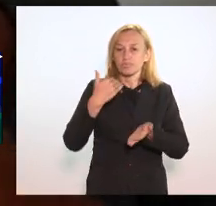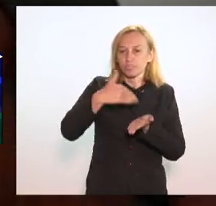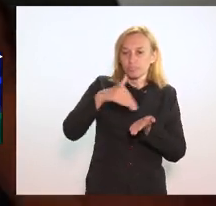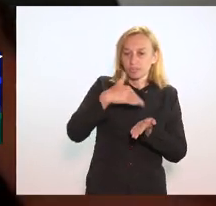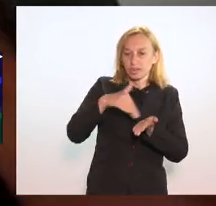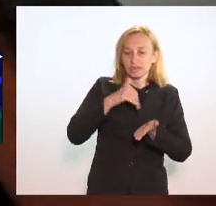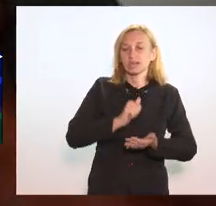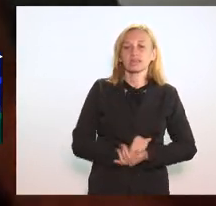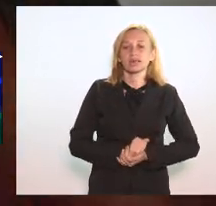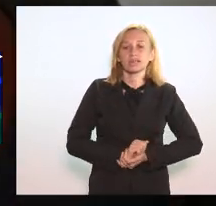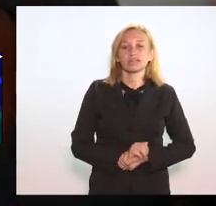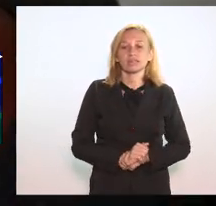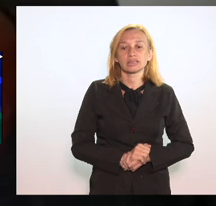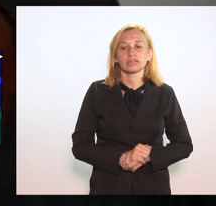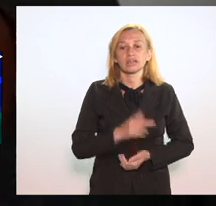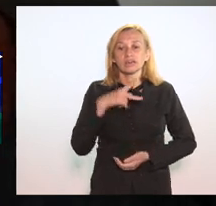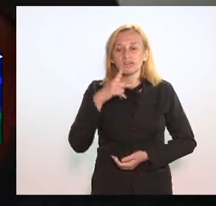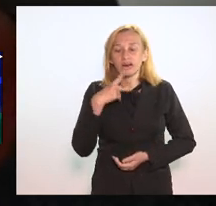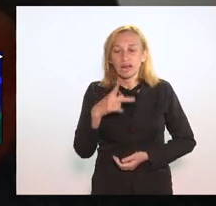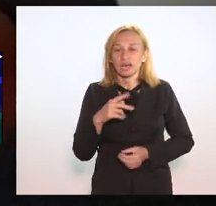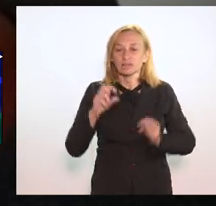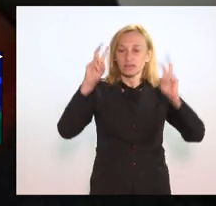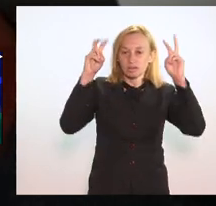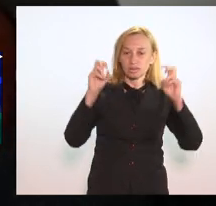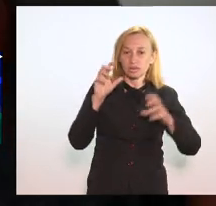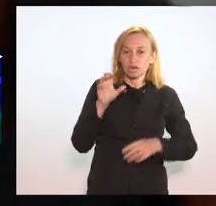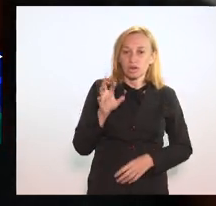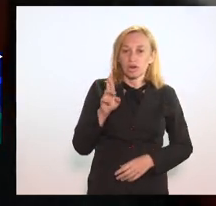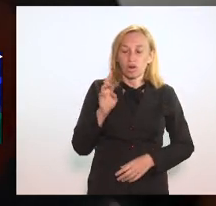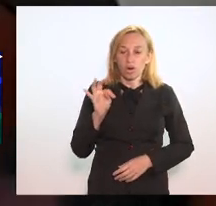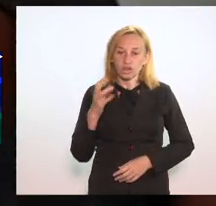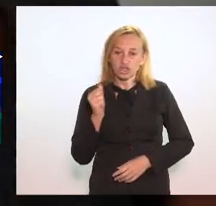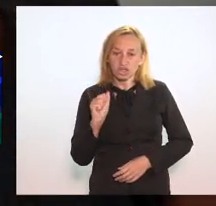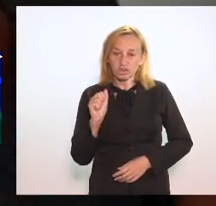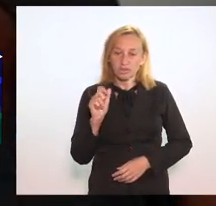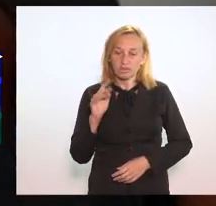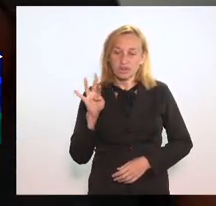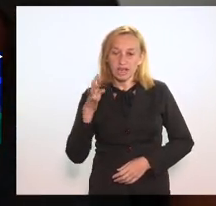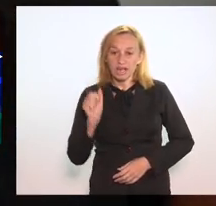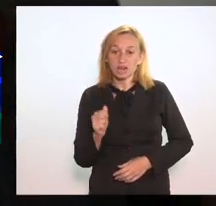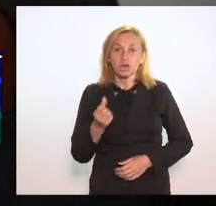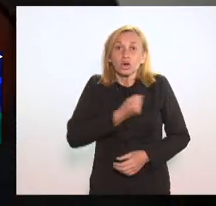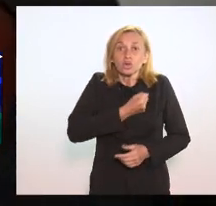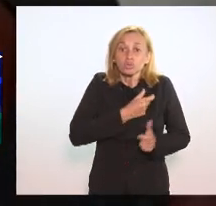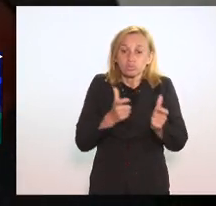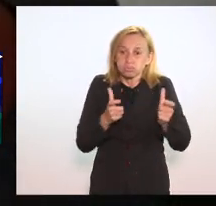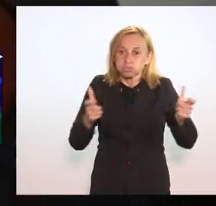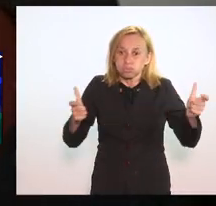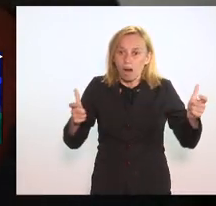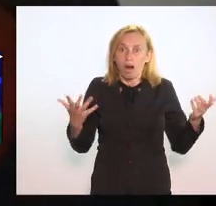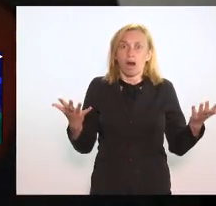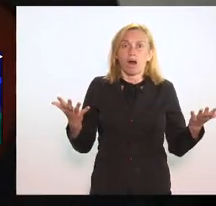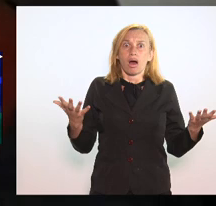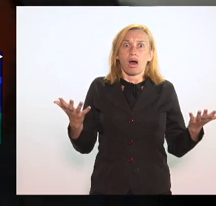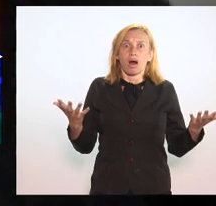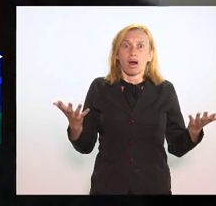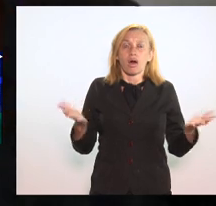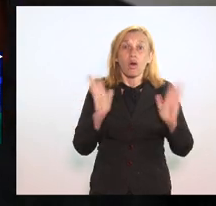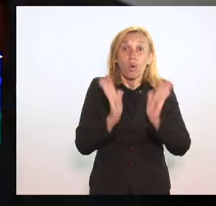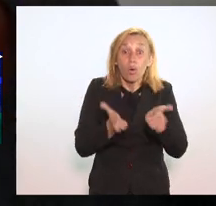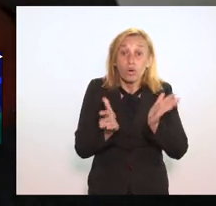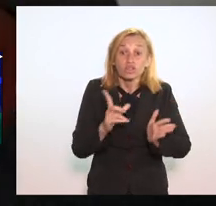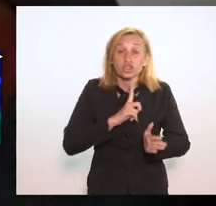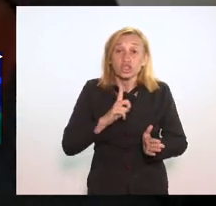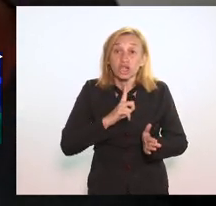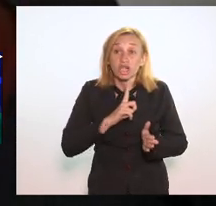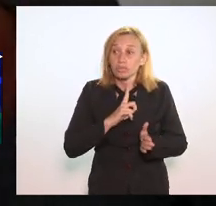atrás Daniel sorológico para tratar da questão Rocha Faria porque o número de casa que tava chegando era assustador Então